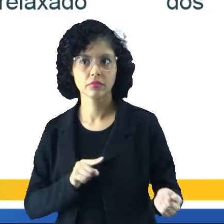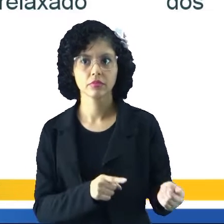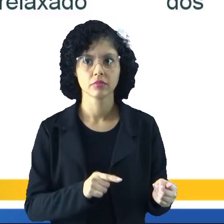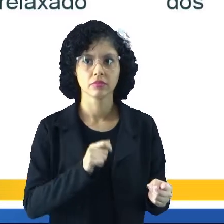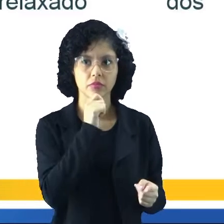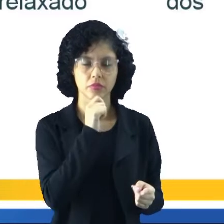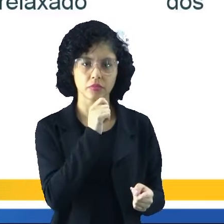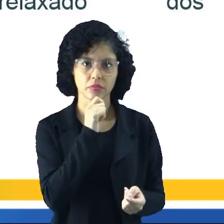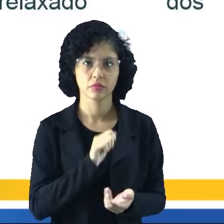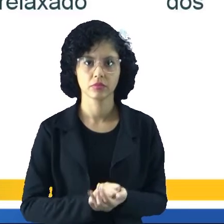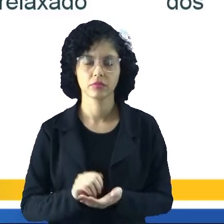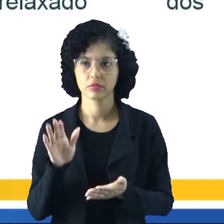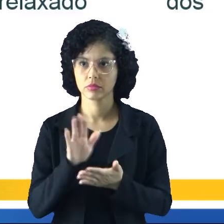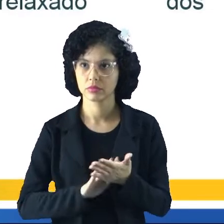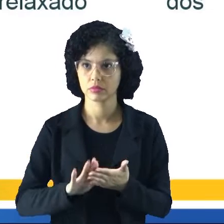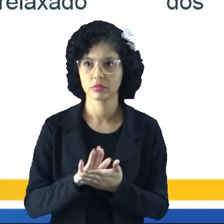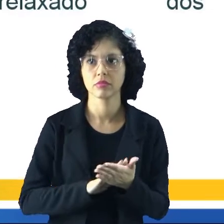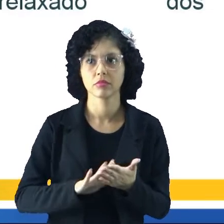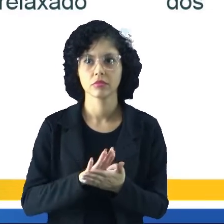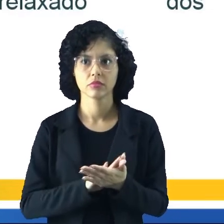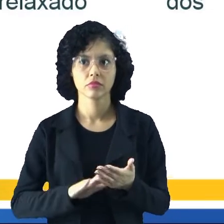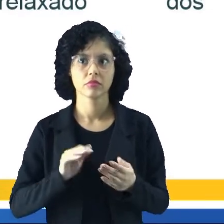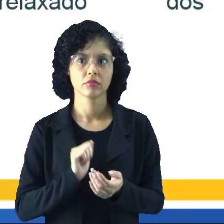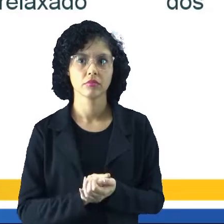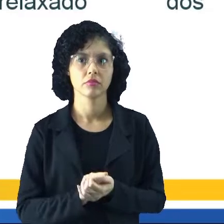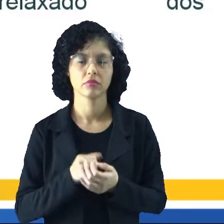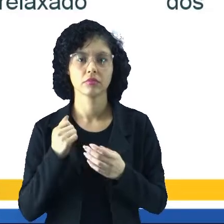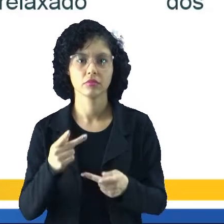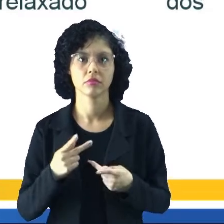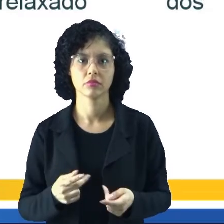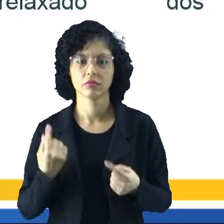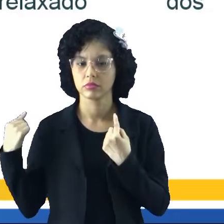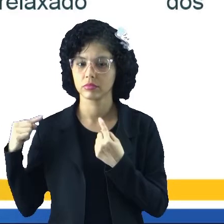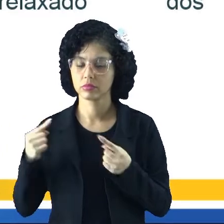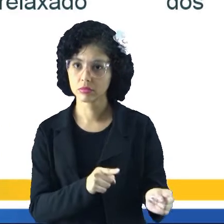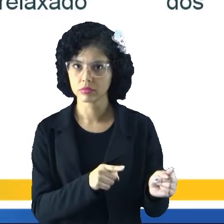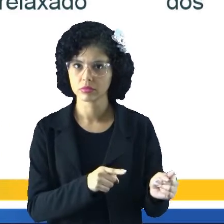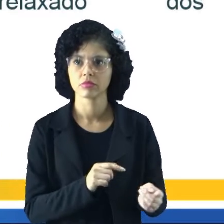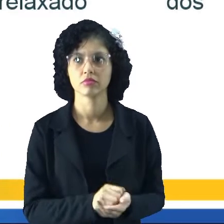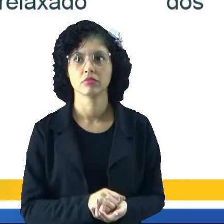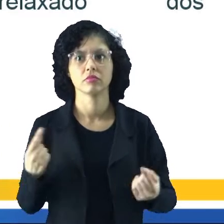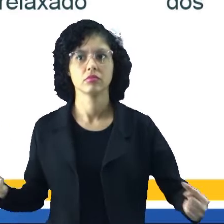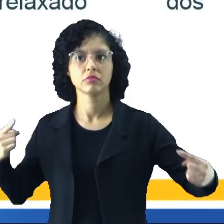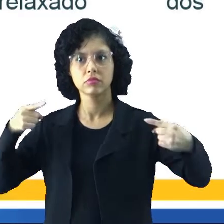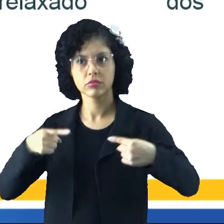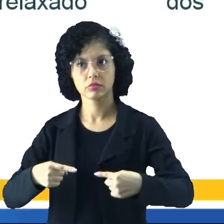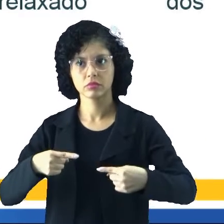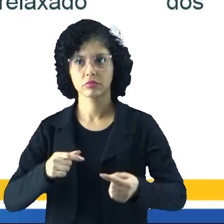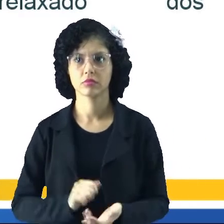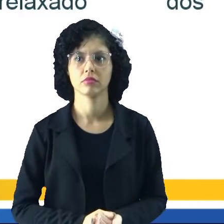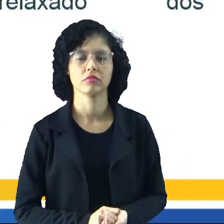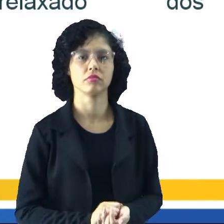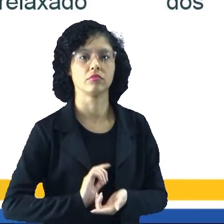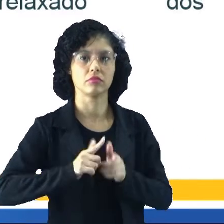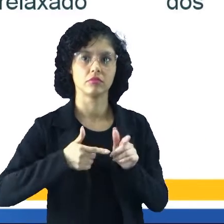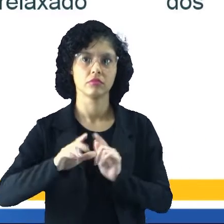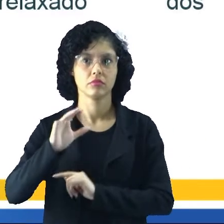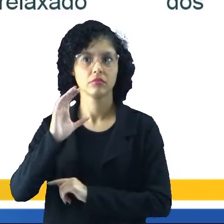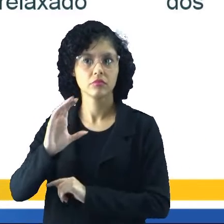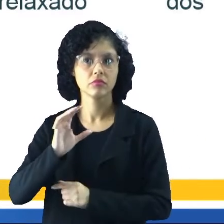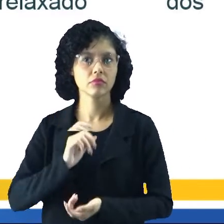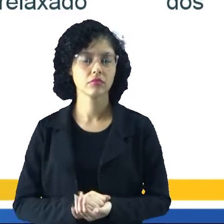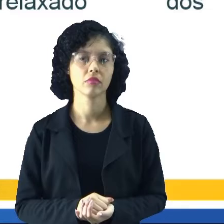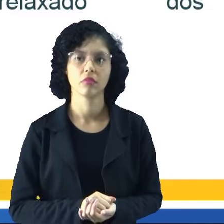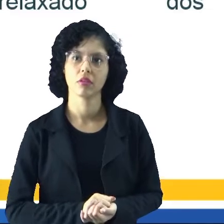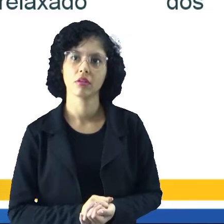não tem descaracterização de nada, uma vez que o convite foi bem claro, de desafio a um duelo. Letra C, sugestão de armas